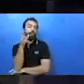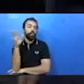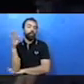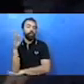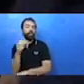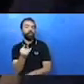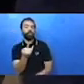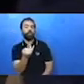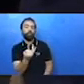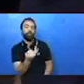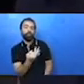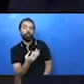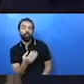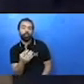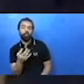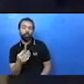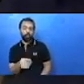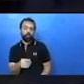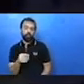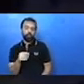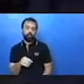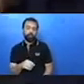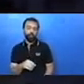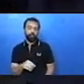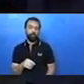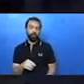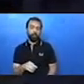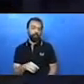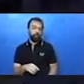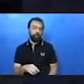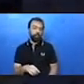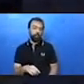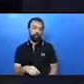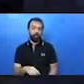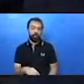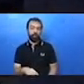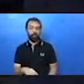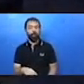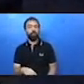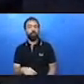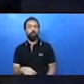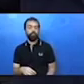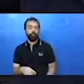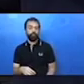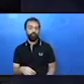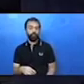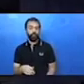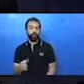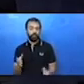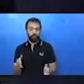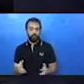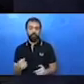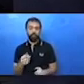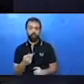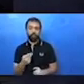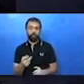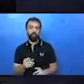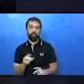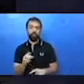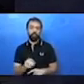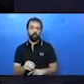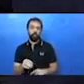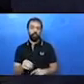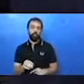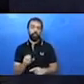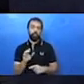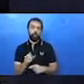essa informação na próxima aula. Não, para isso nós já estamos deixando para vocês agora todas as